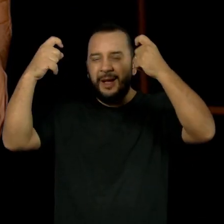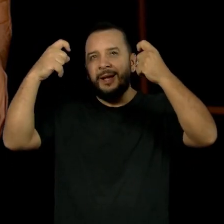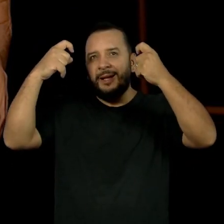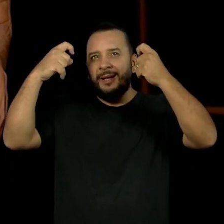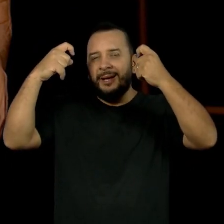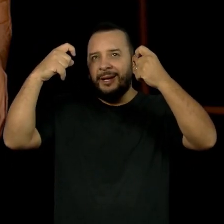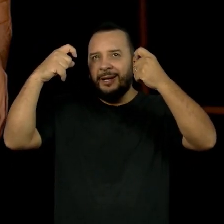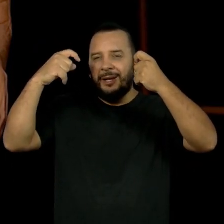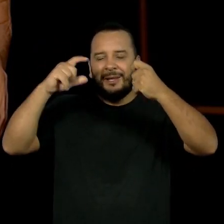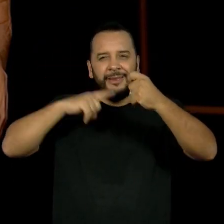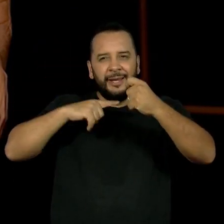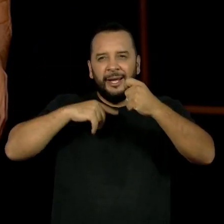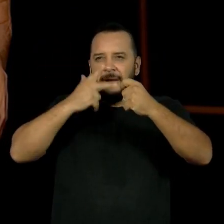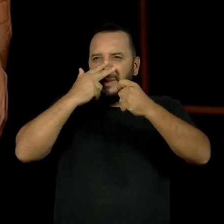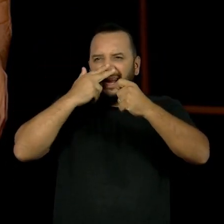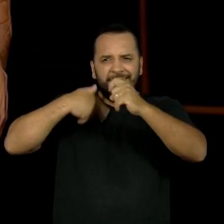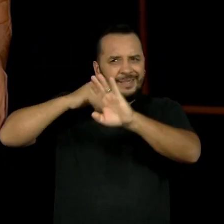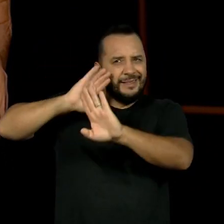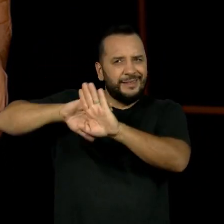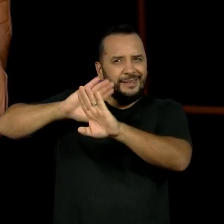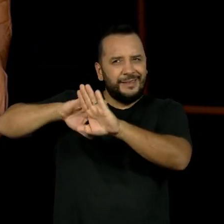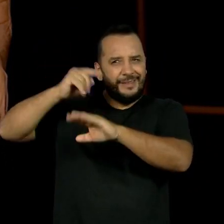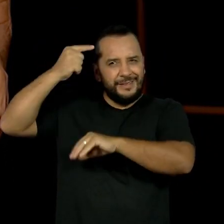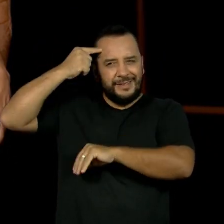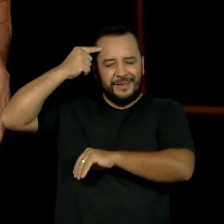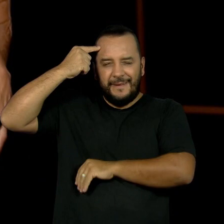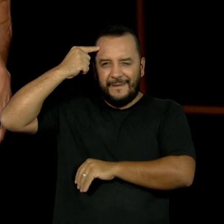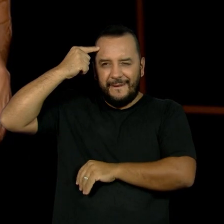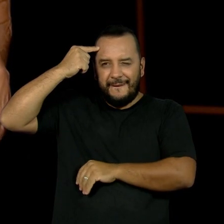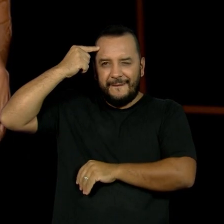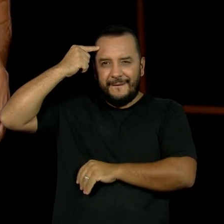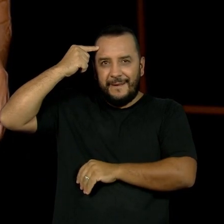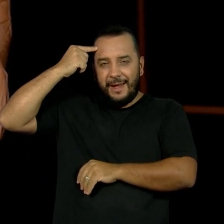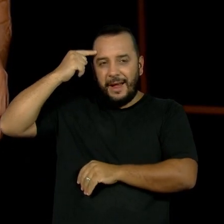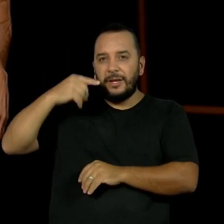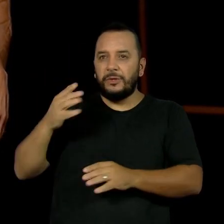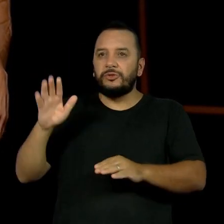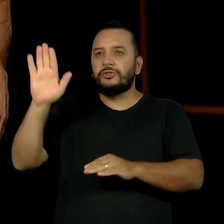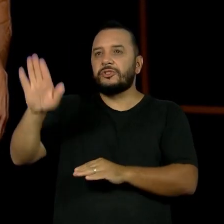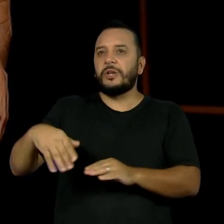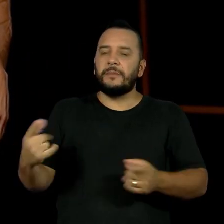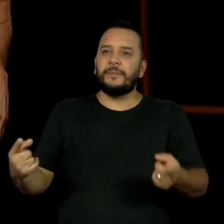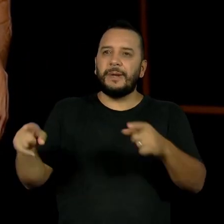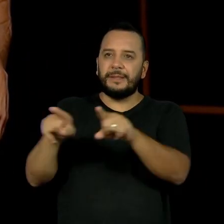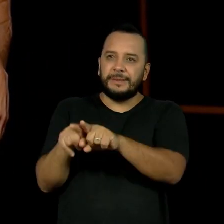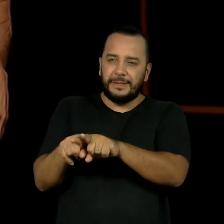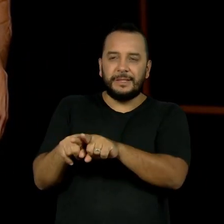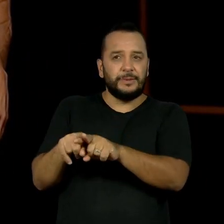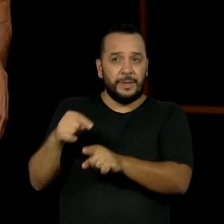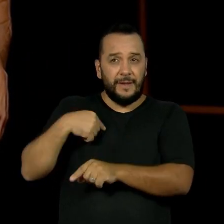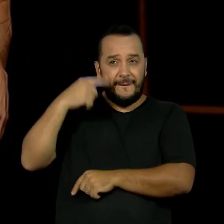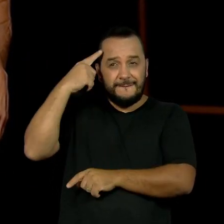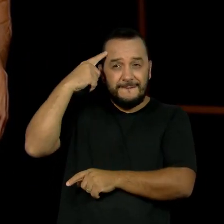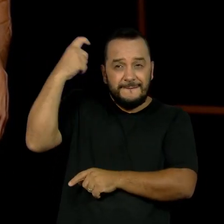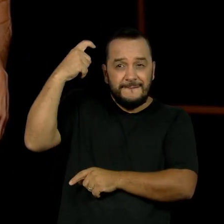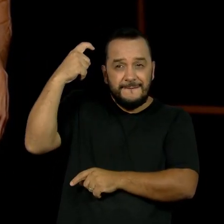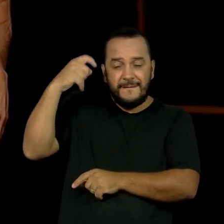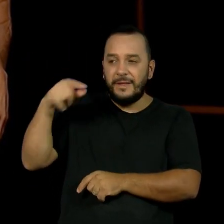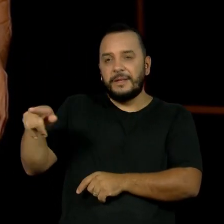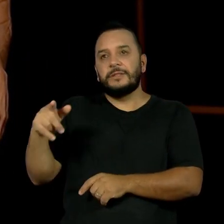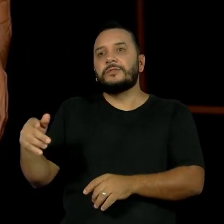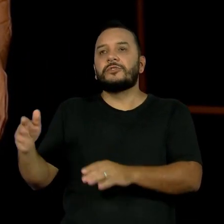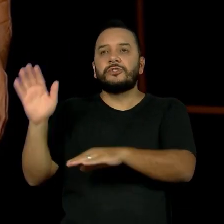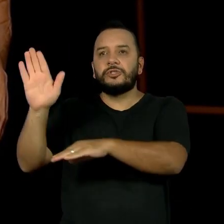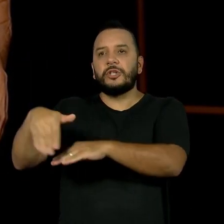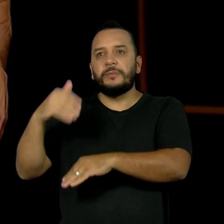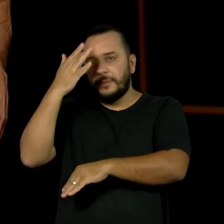uma sementinha e aí eu chamo parceiros para